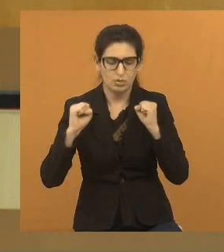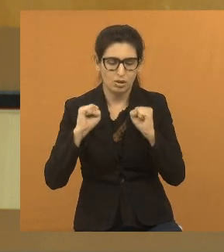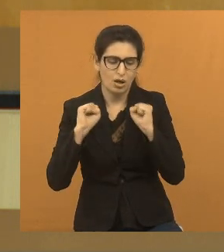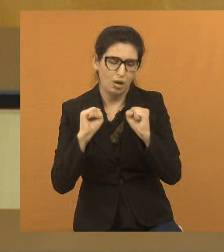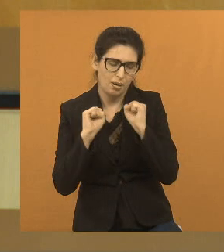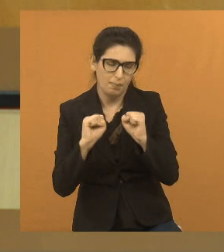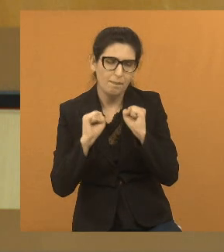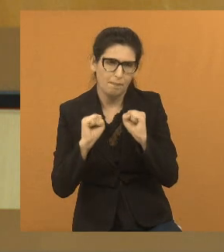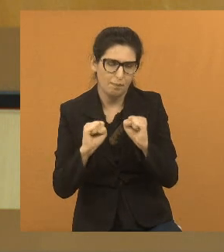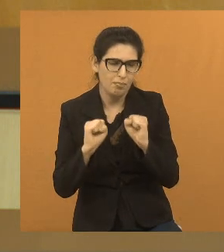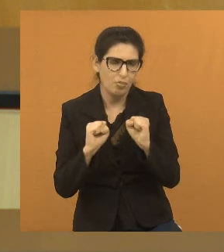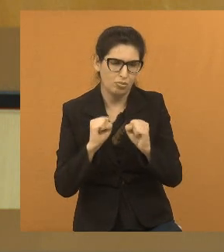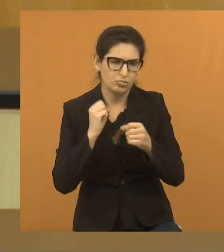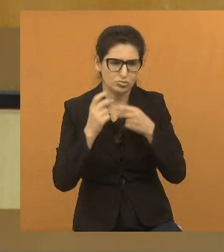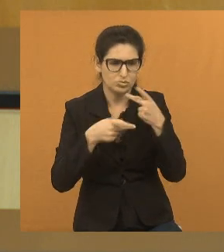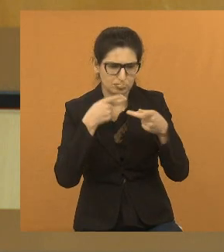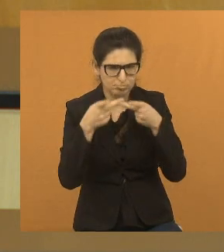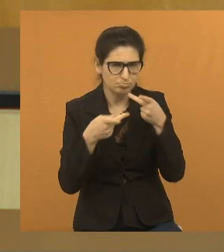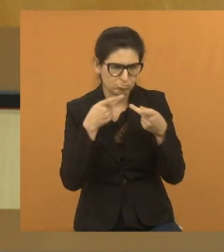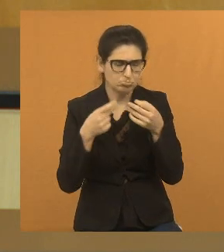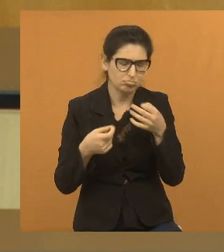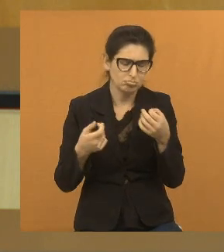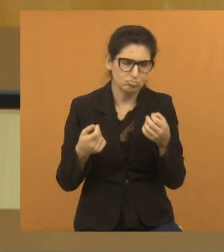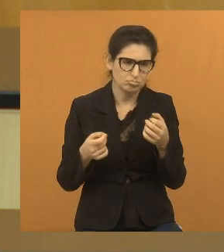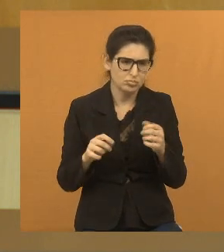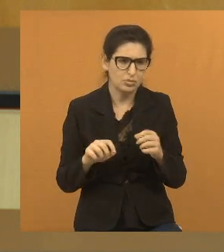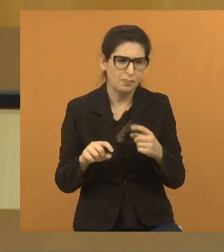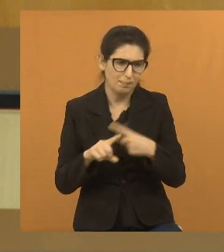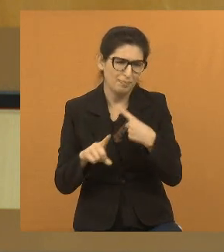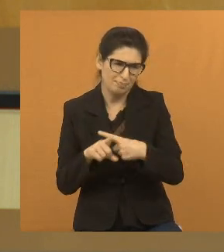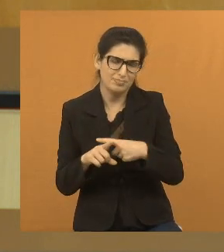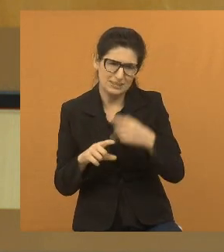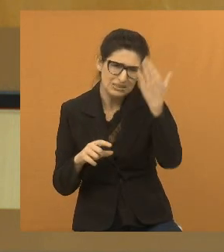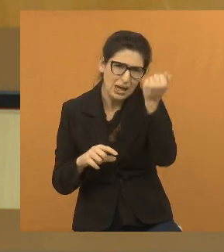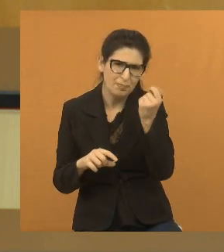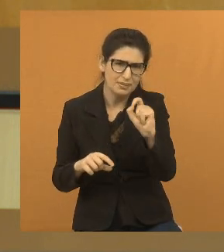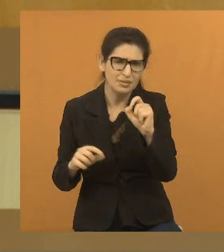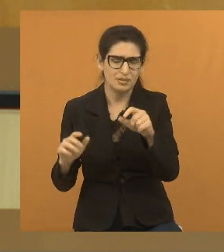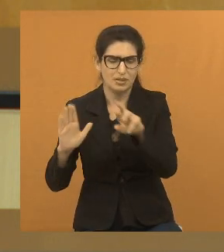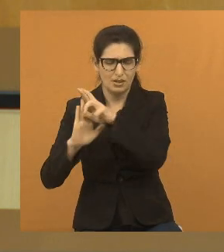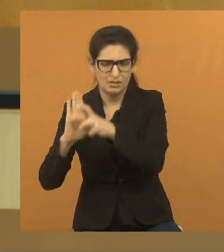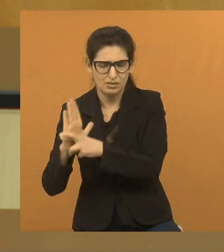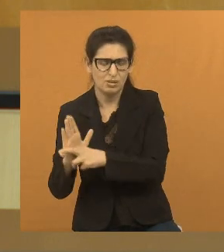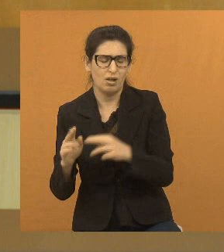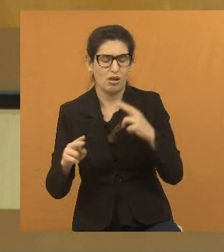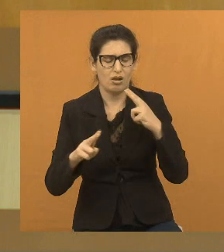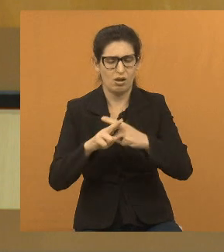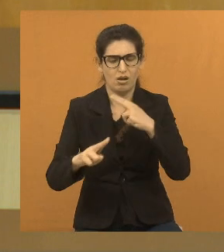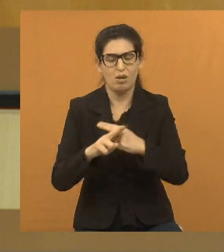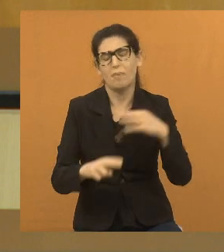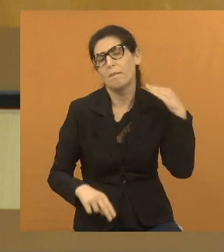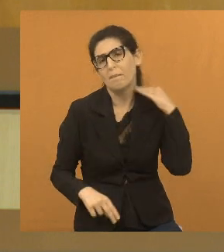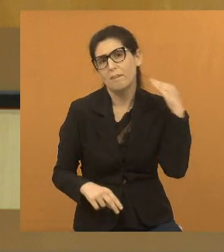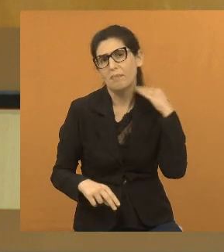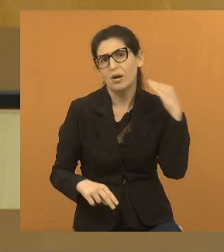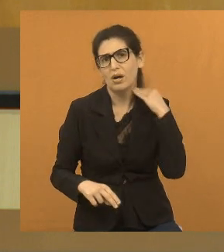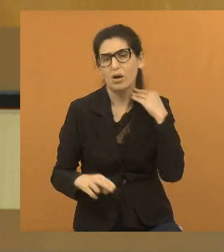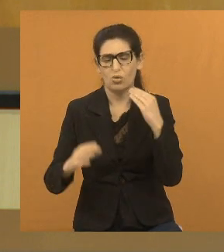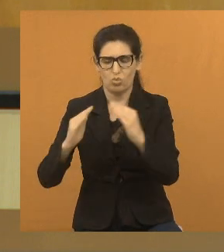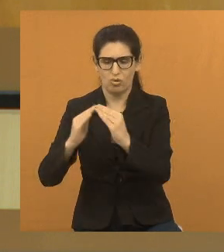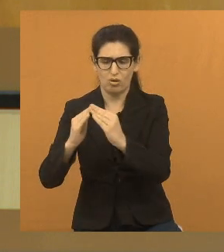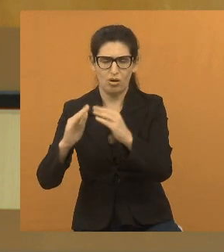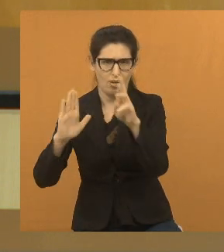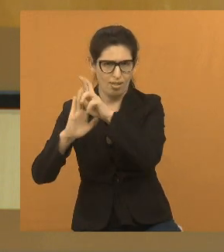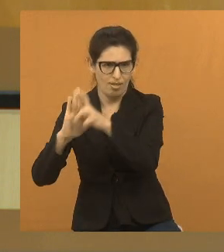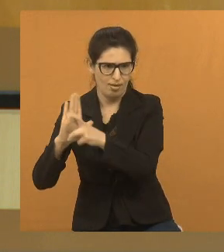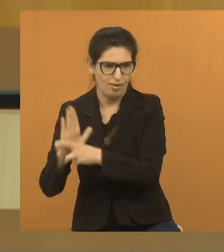gente sabe que tem essa questão da Caixa Econômica. Então, nós sabemos, hoje, eu tenho, no